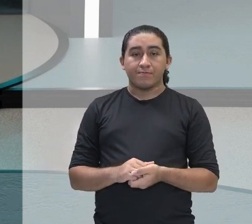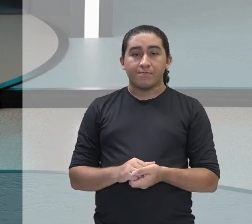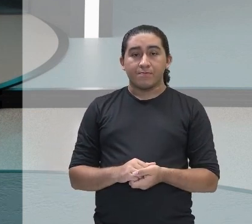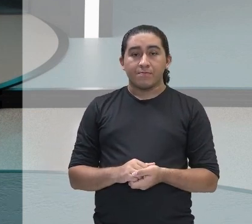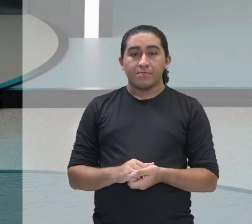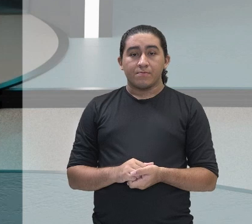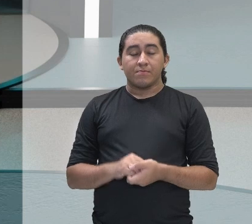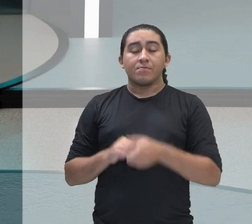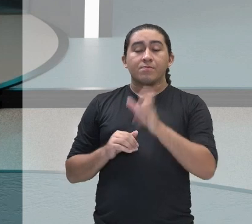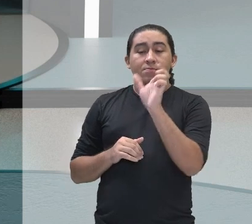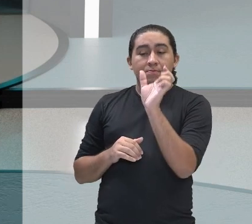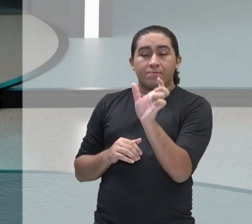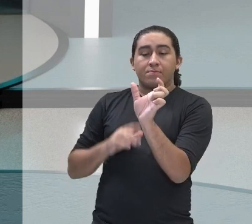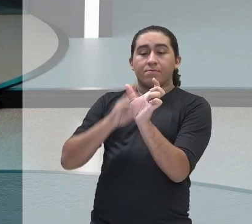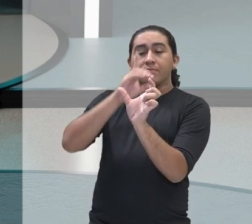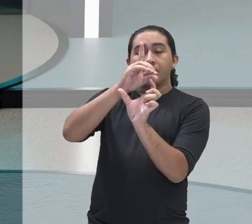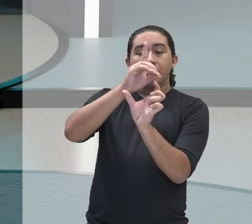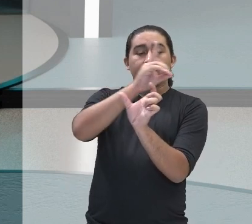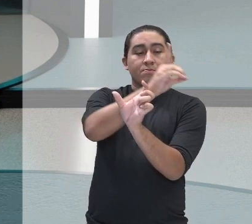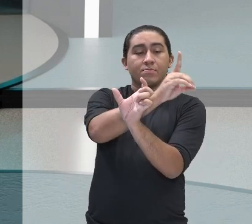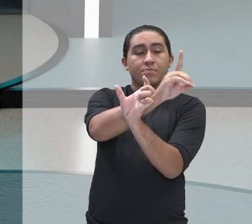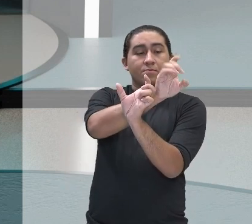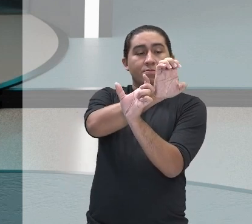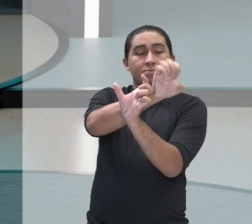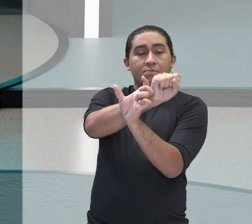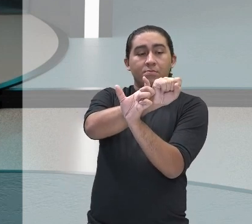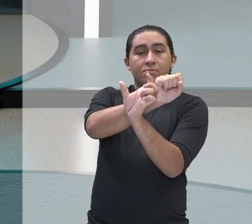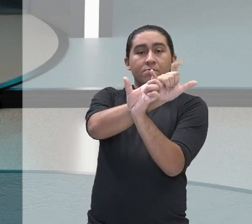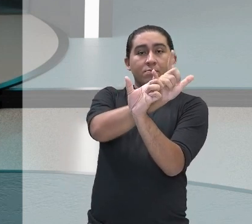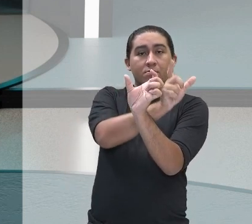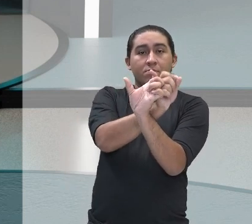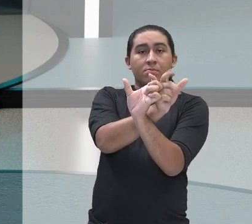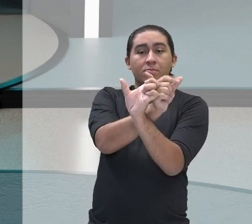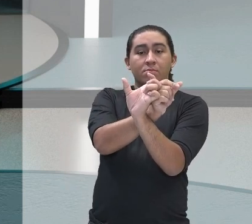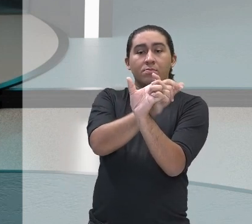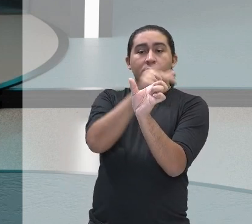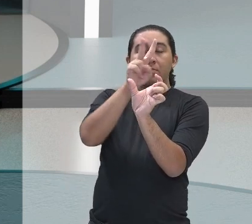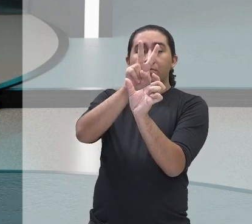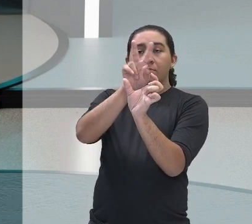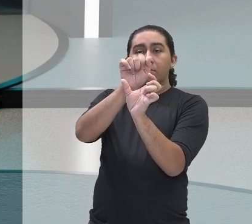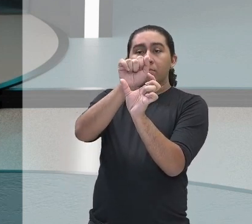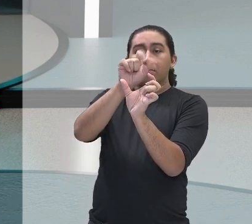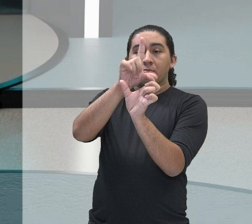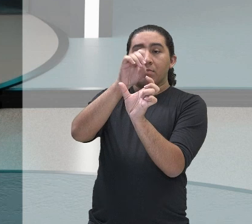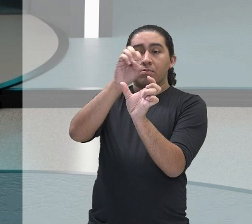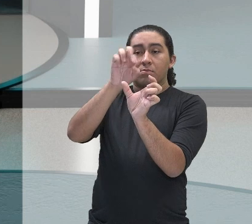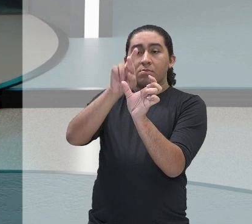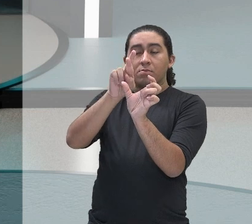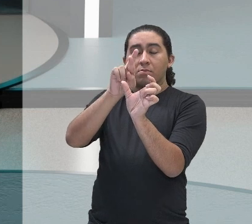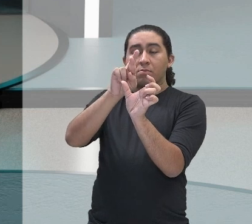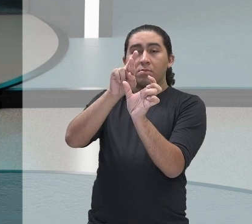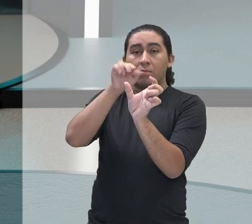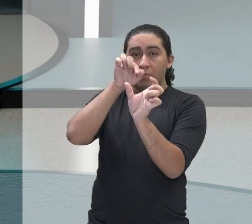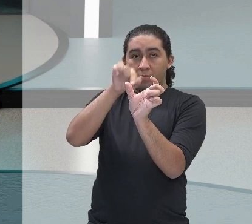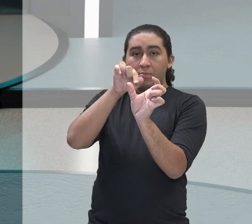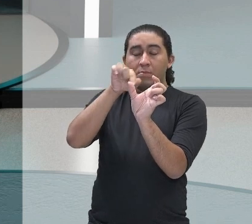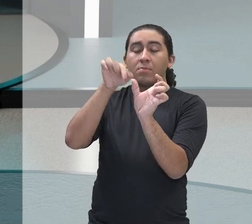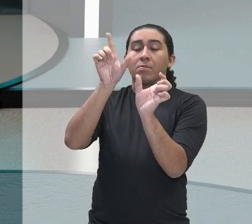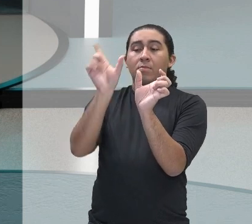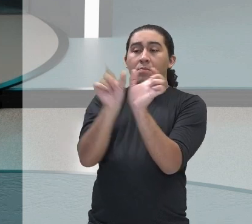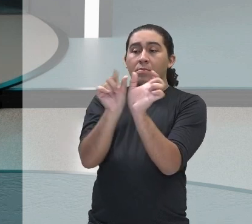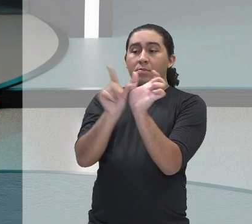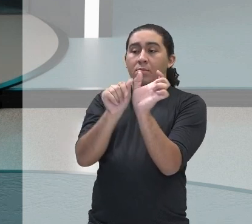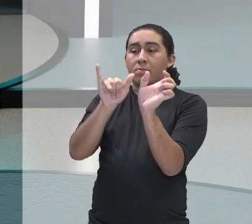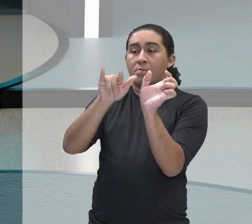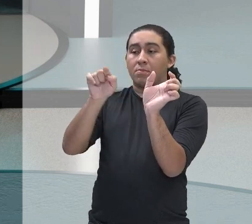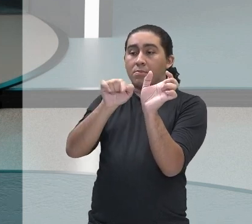desvalorizar é formada por derivação prefixal e sufixal.